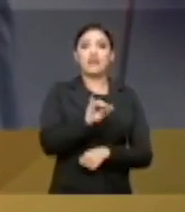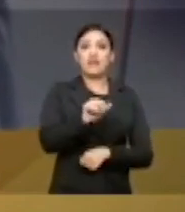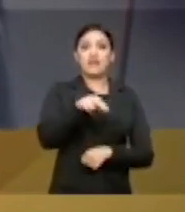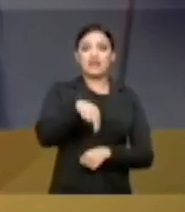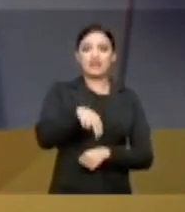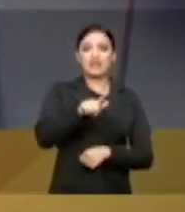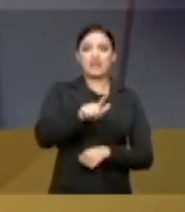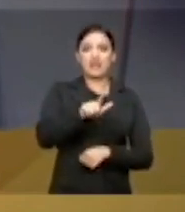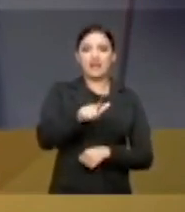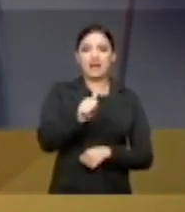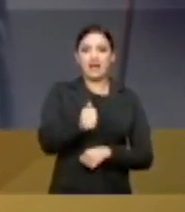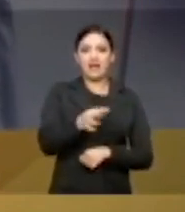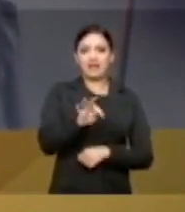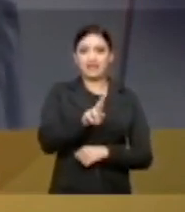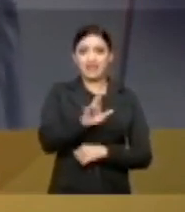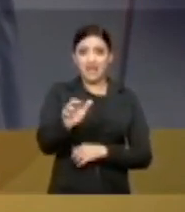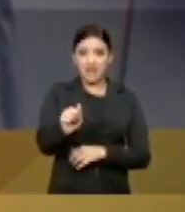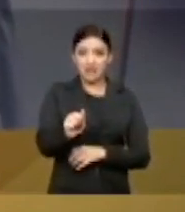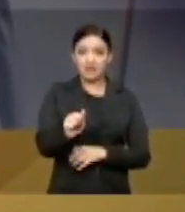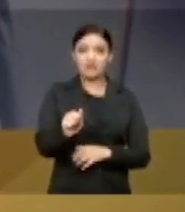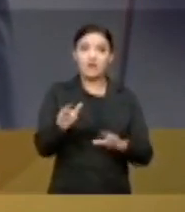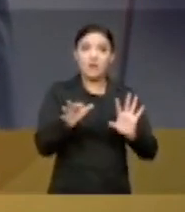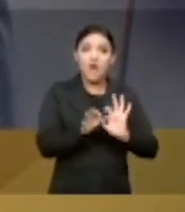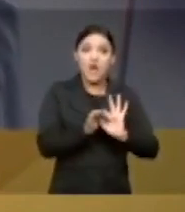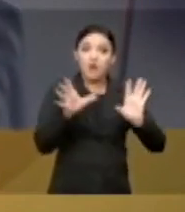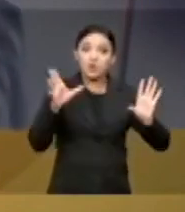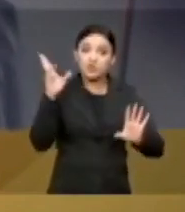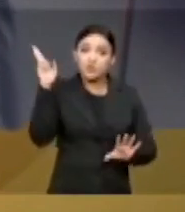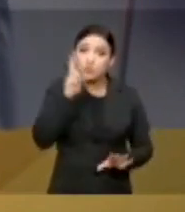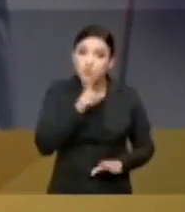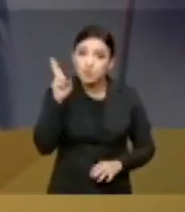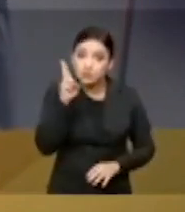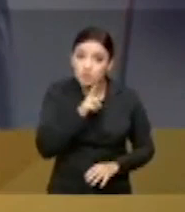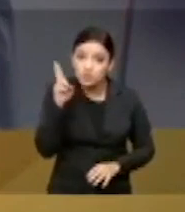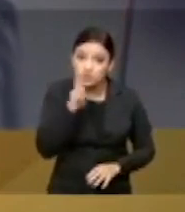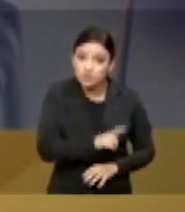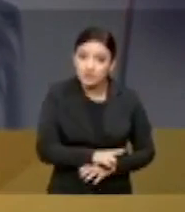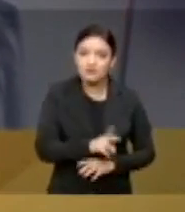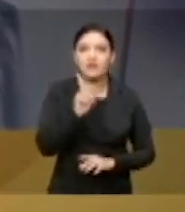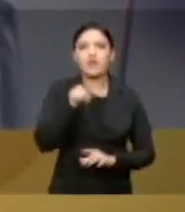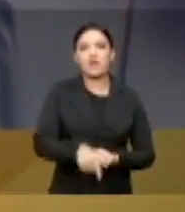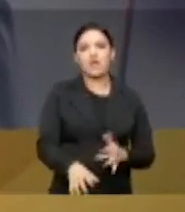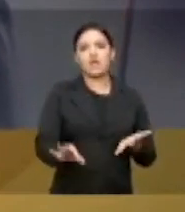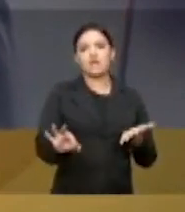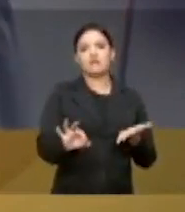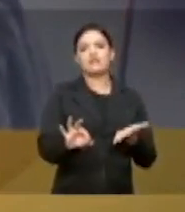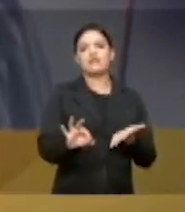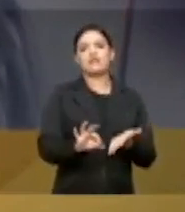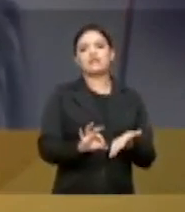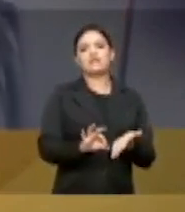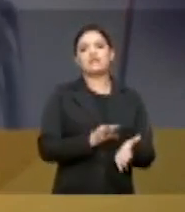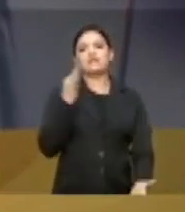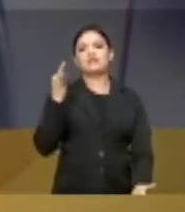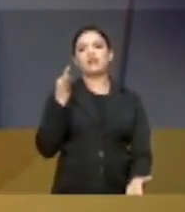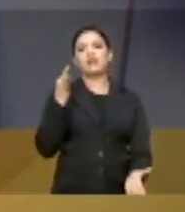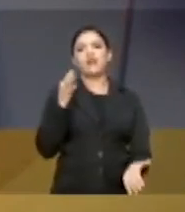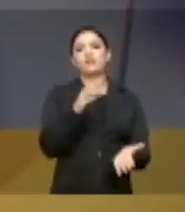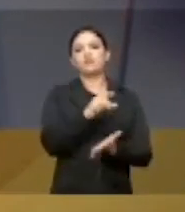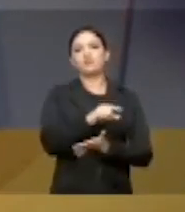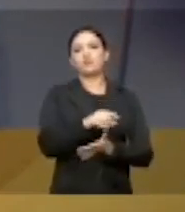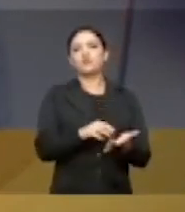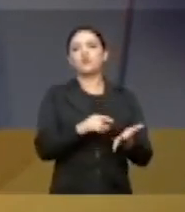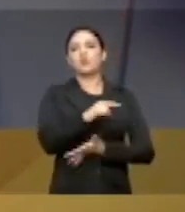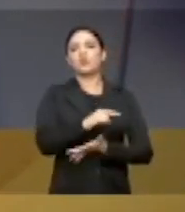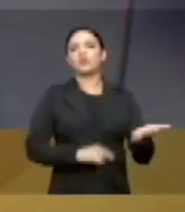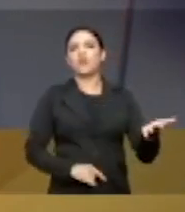emergencial, essa sim, com o termo de compromisso, por não ser o registro definitivo, é outra história.